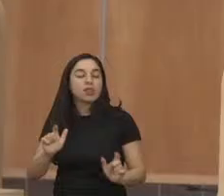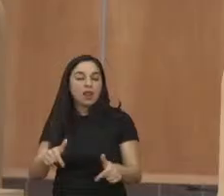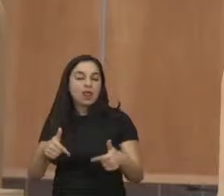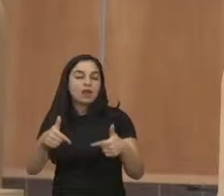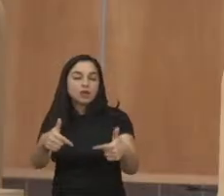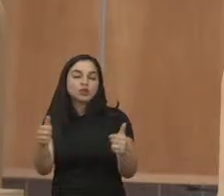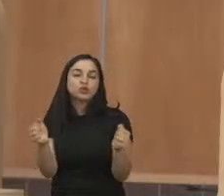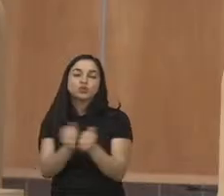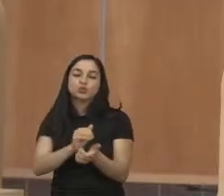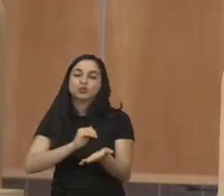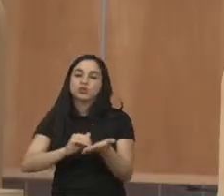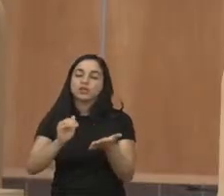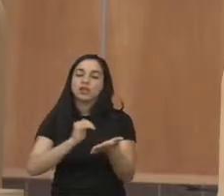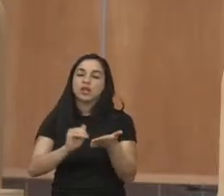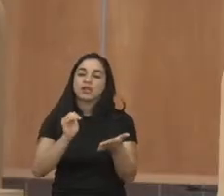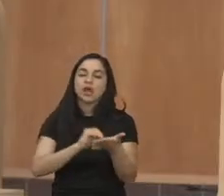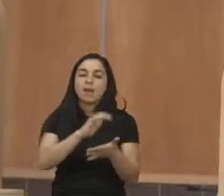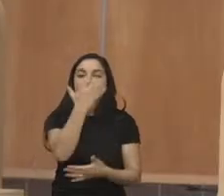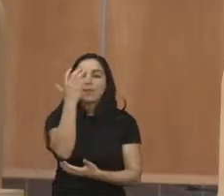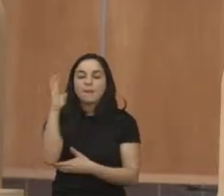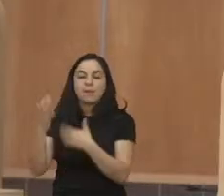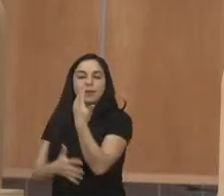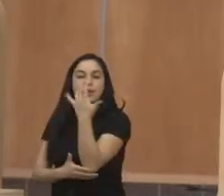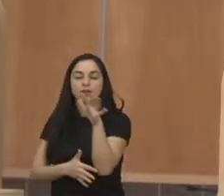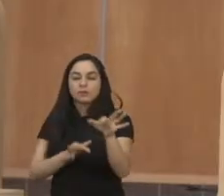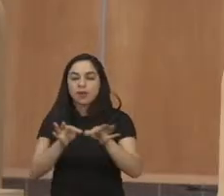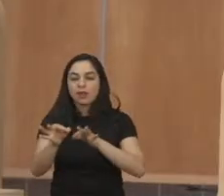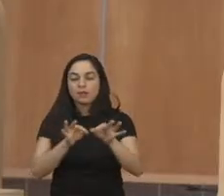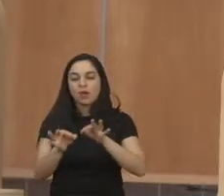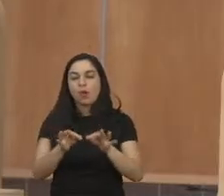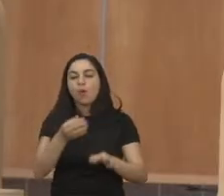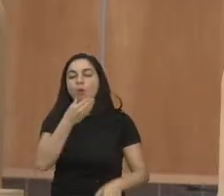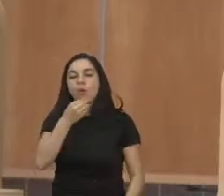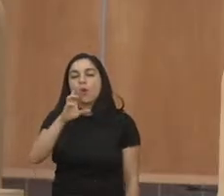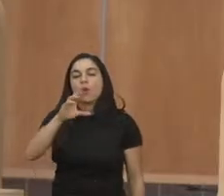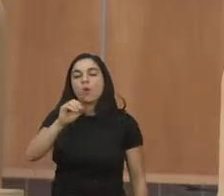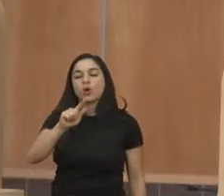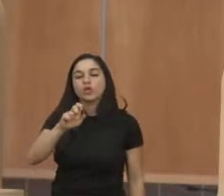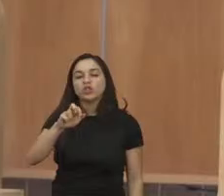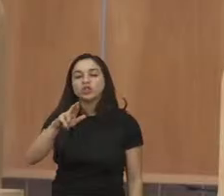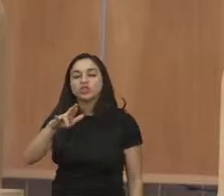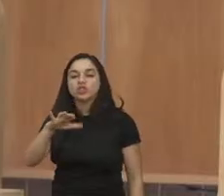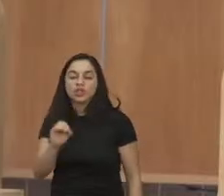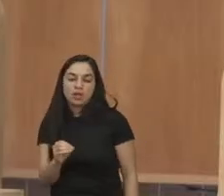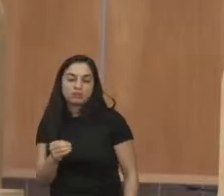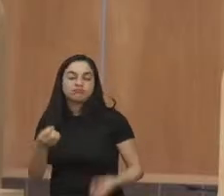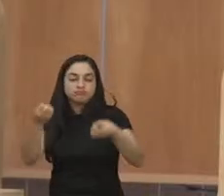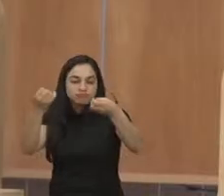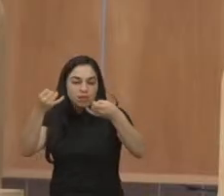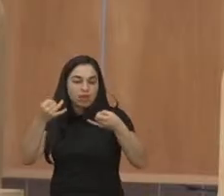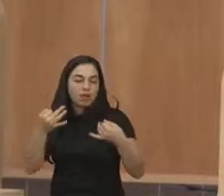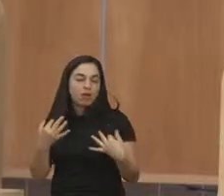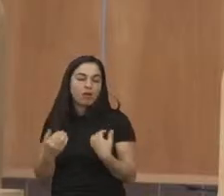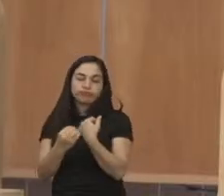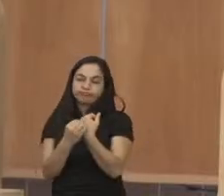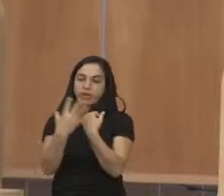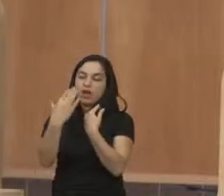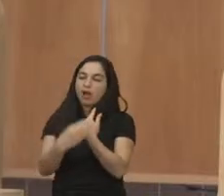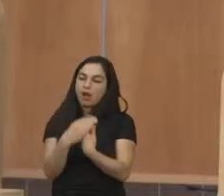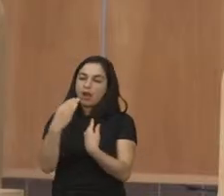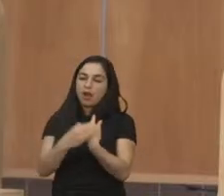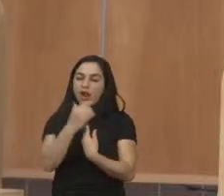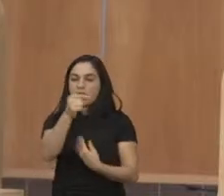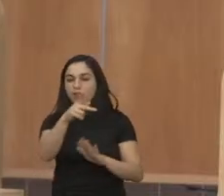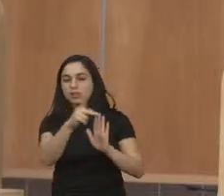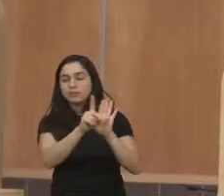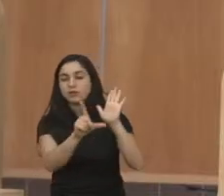juntamente ao secretário de Meio Ambiente e Planejamento, Rogério Costa Manso, que também nos deu algumas explicações sobre o projeto.